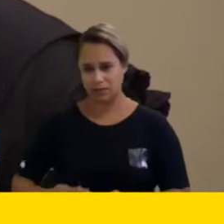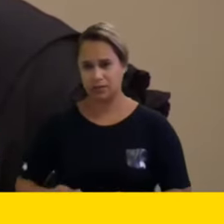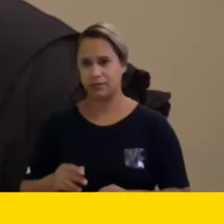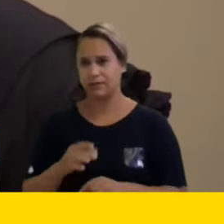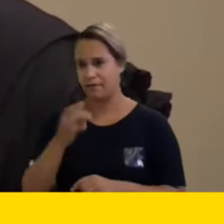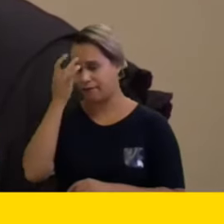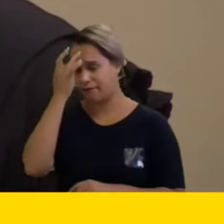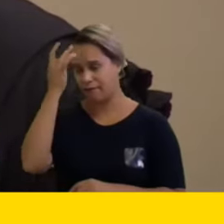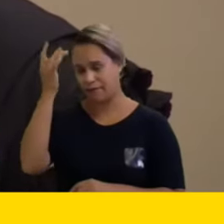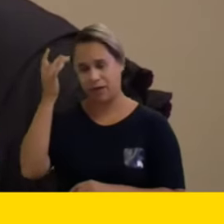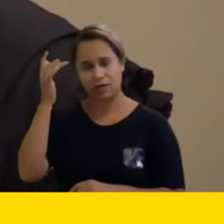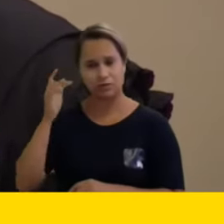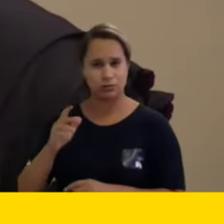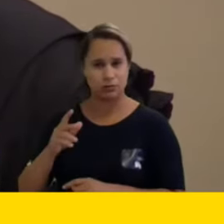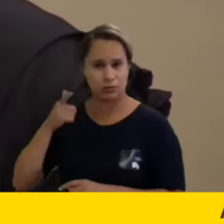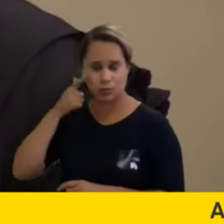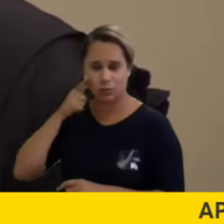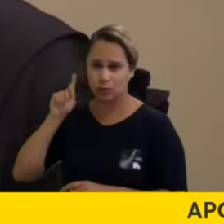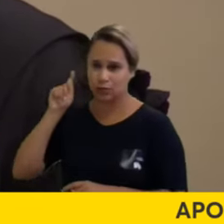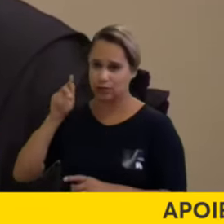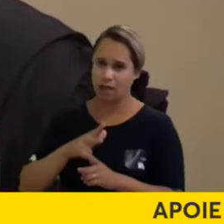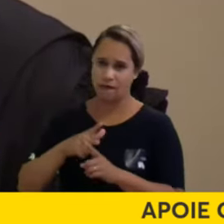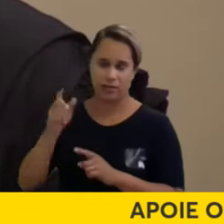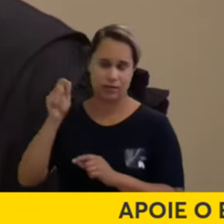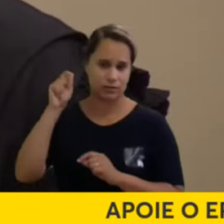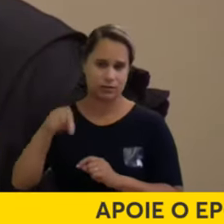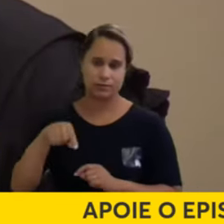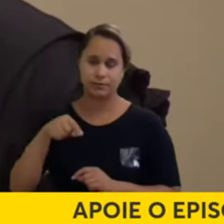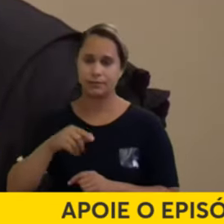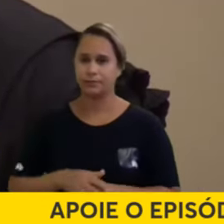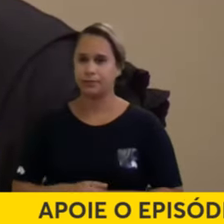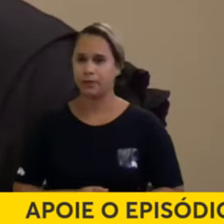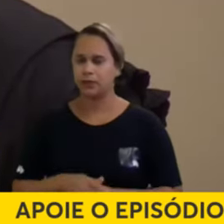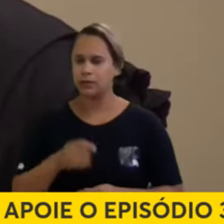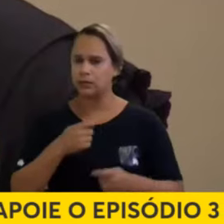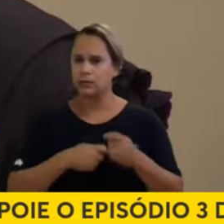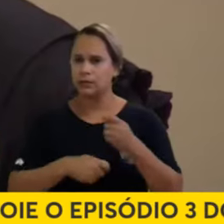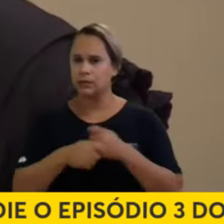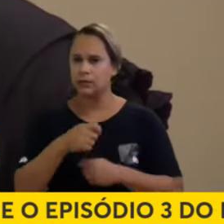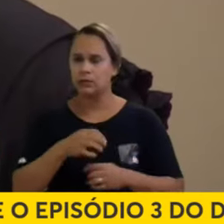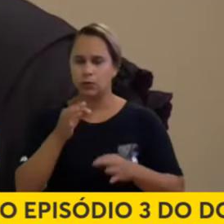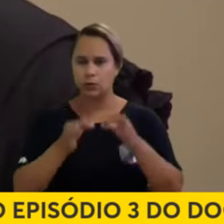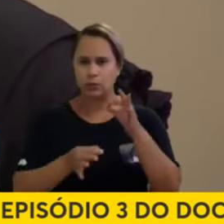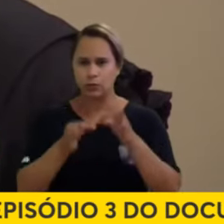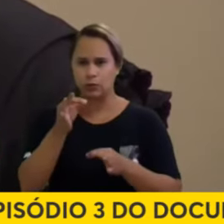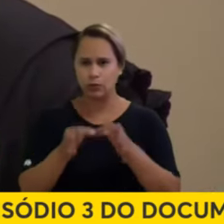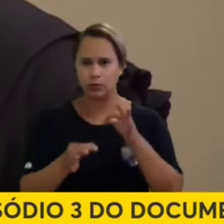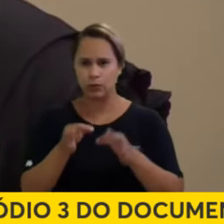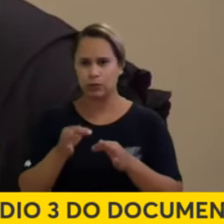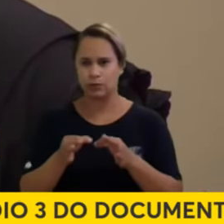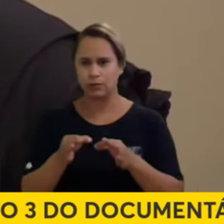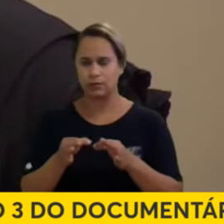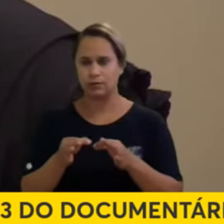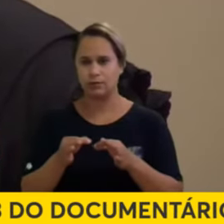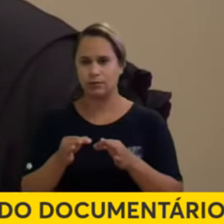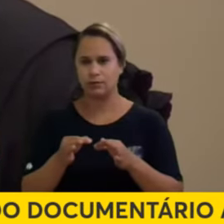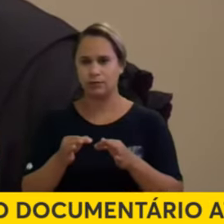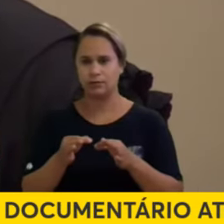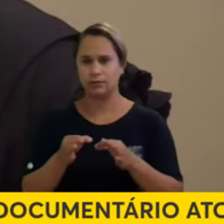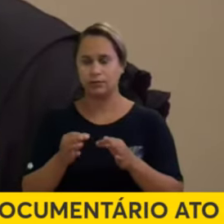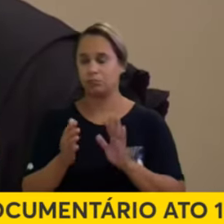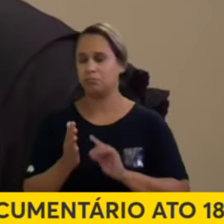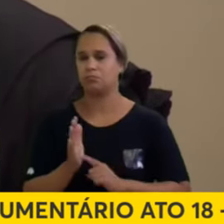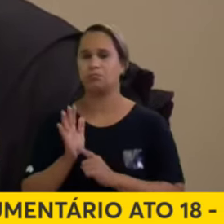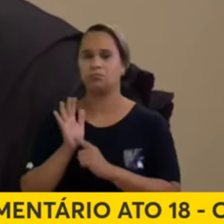no Paraná do mesmo modo a simulação de negócios jurídicos mente a triangulação não ficou demonstrado a